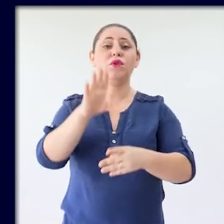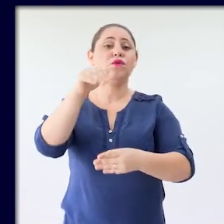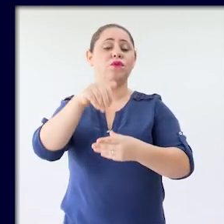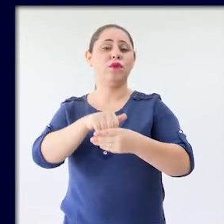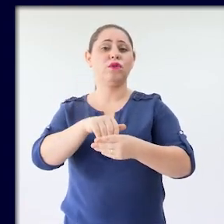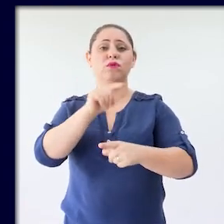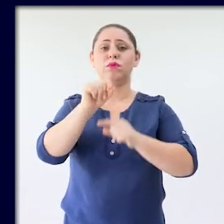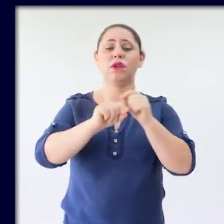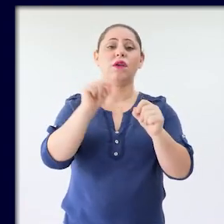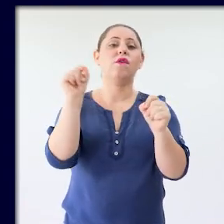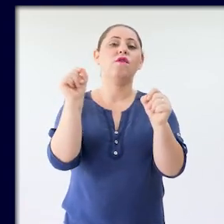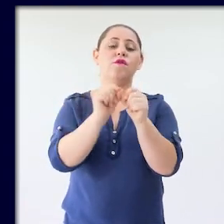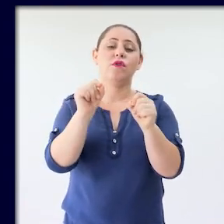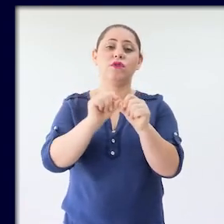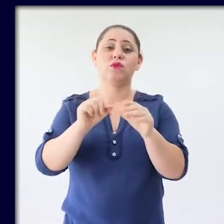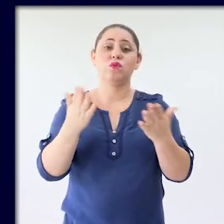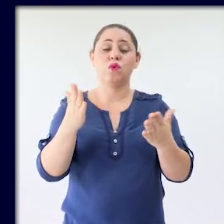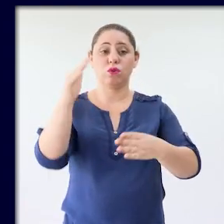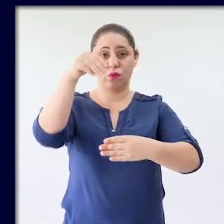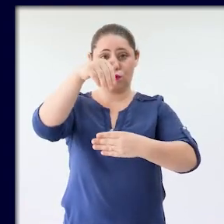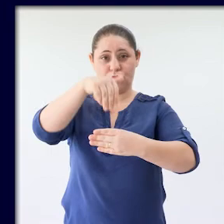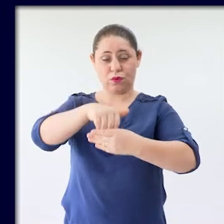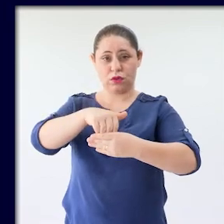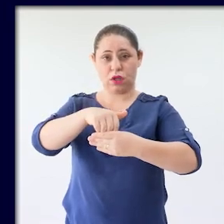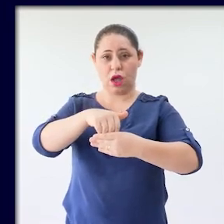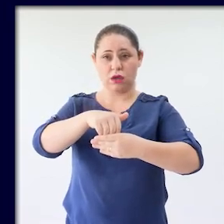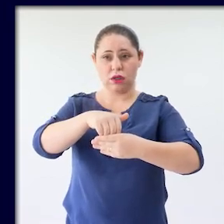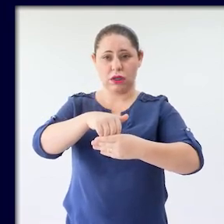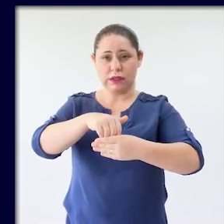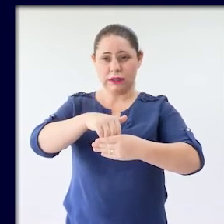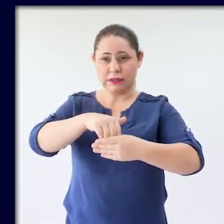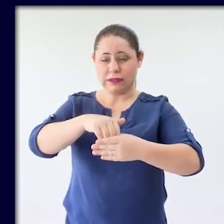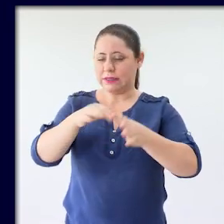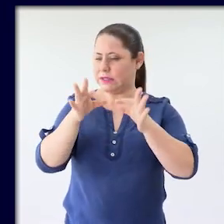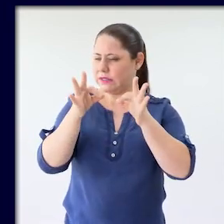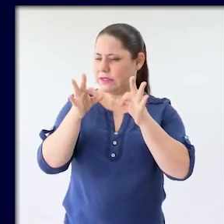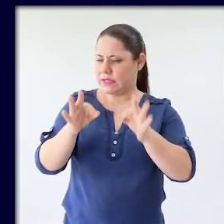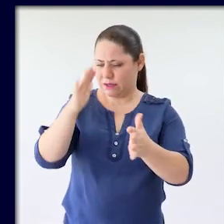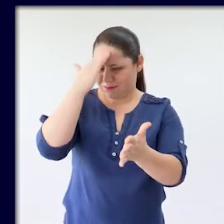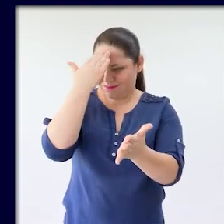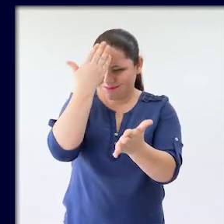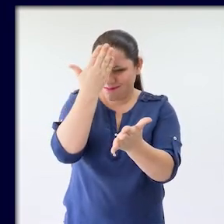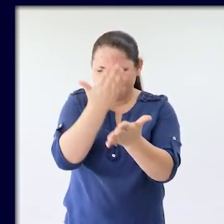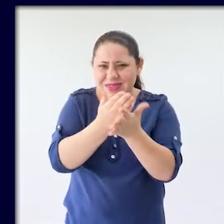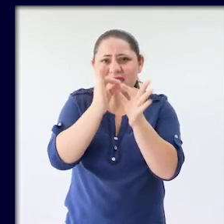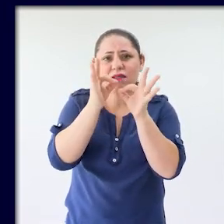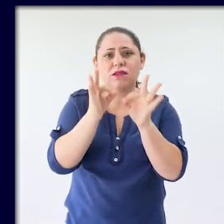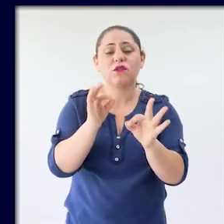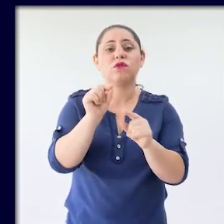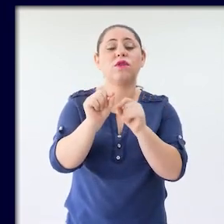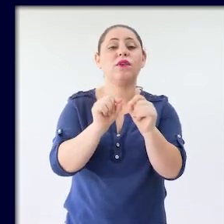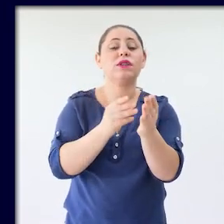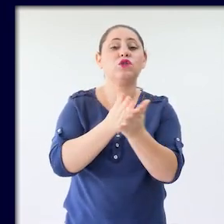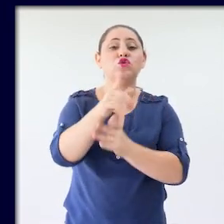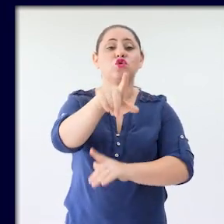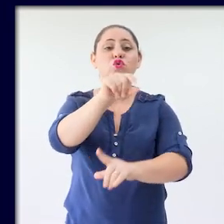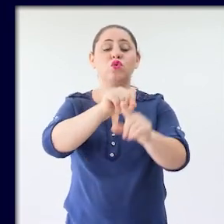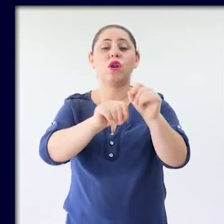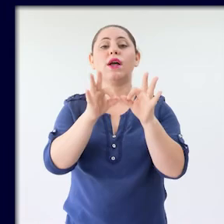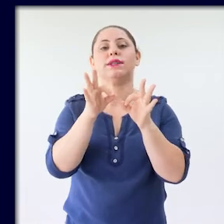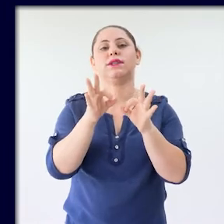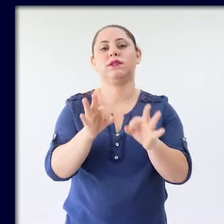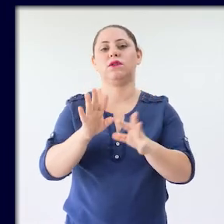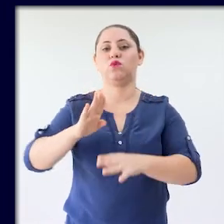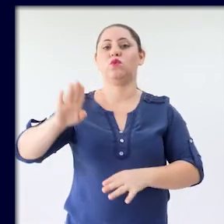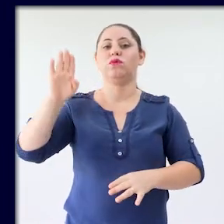no dia do voto, e para que ele o faça, quando for votar, convicto de que estará fazendo a coisa certa